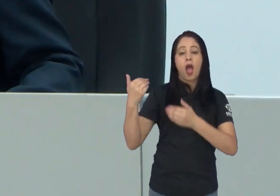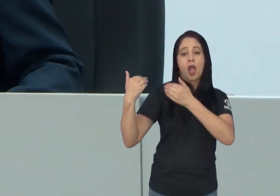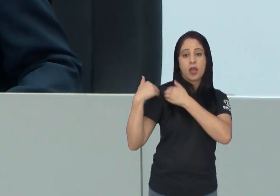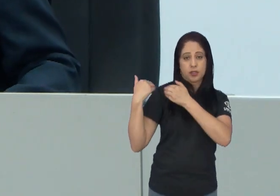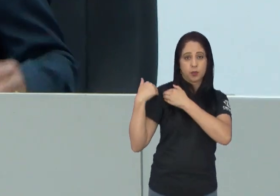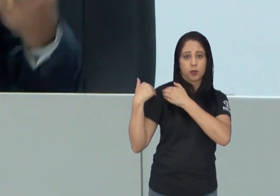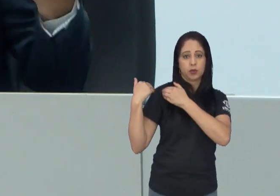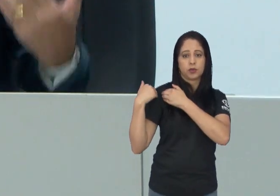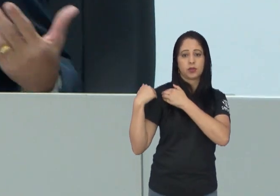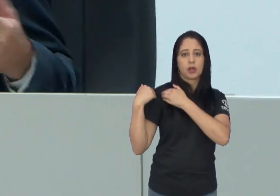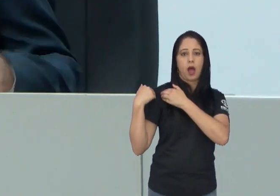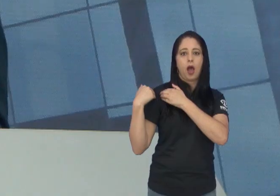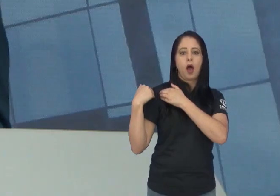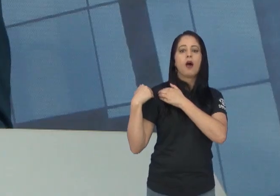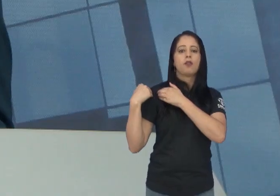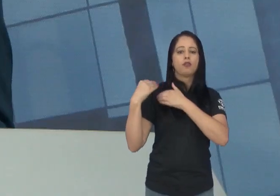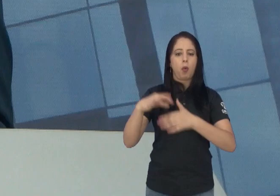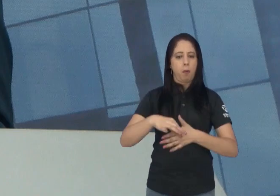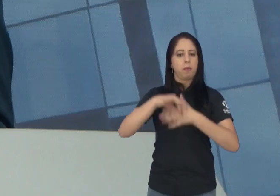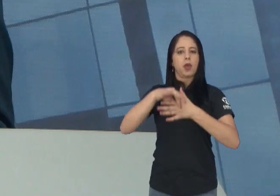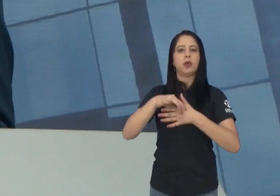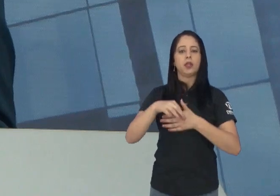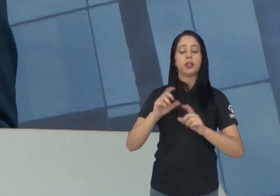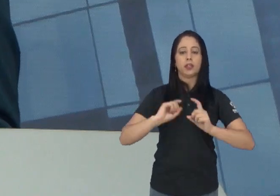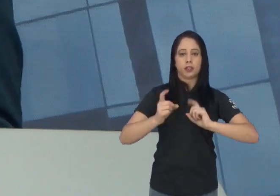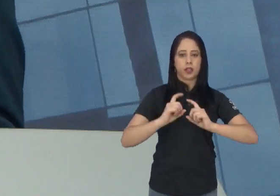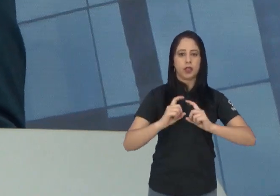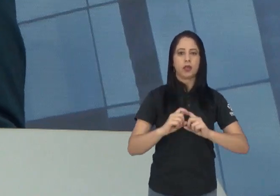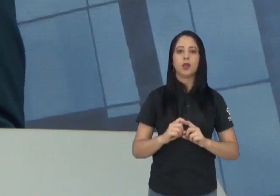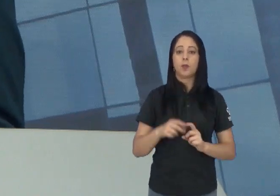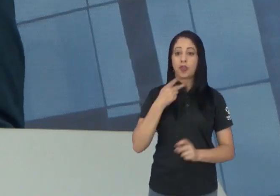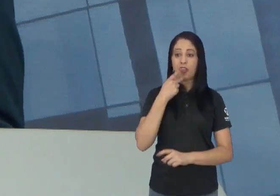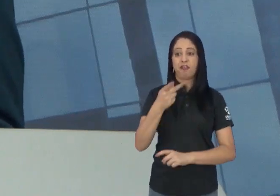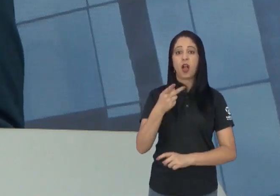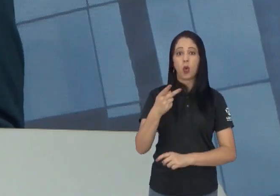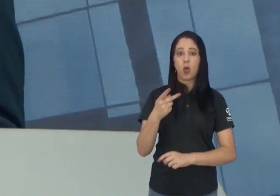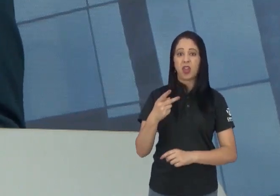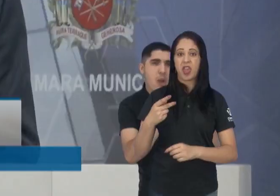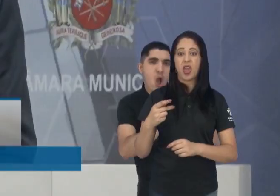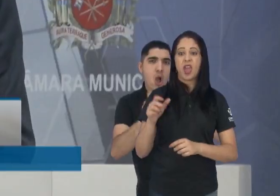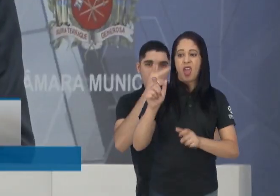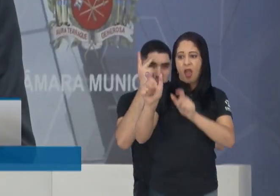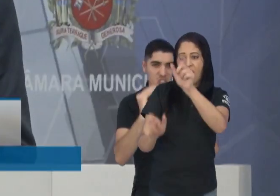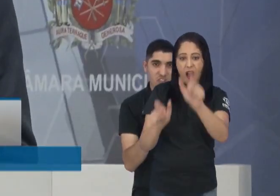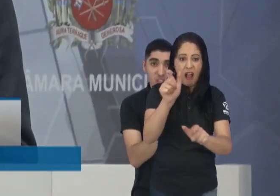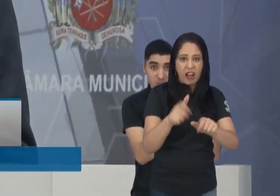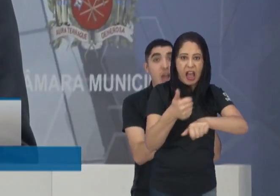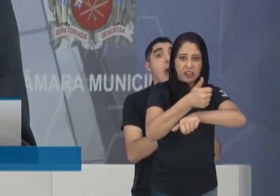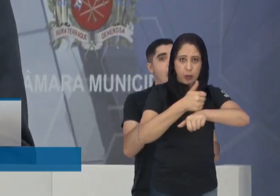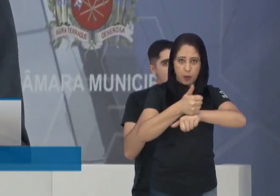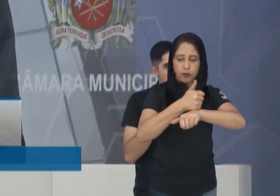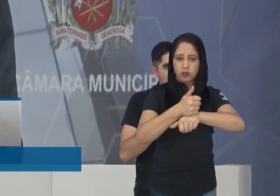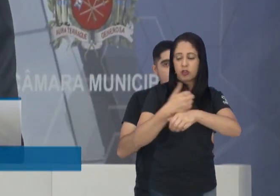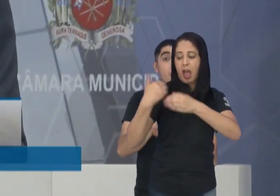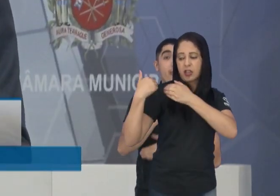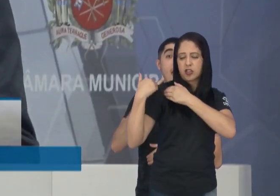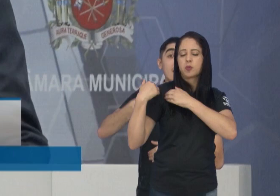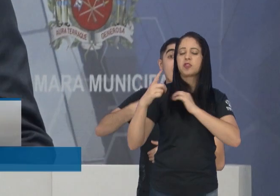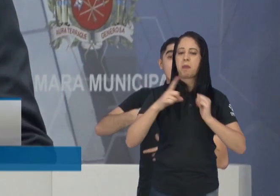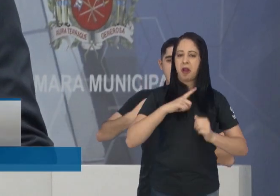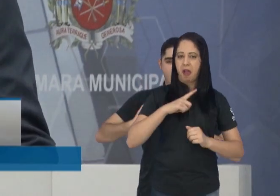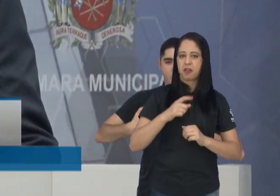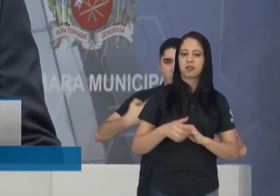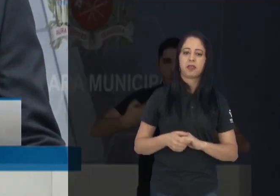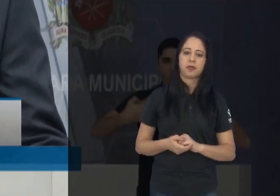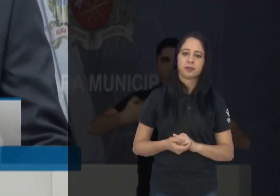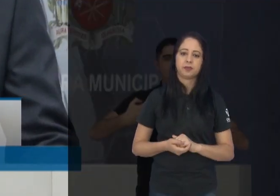responsável por conduzir a cerimônia e reconheceu a responsabilidade e dedicação com que síndicos e síndicas exercem o seu